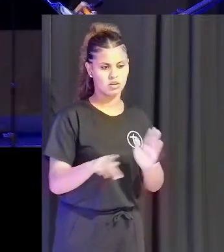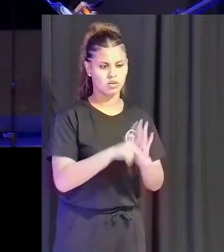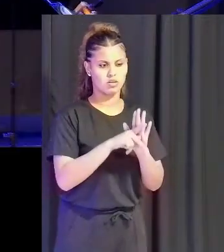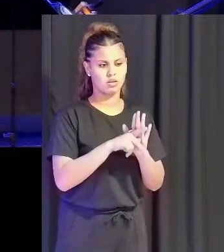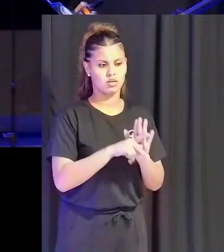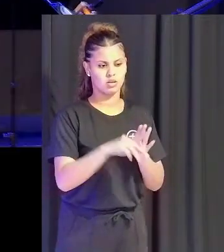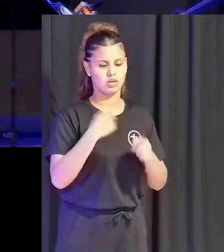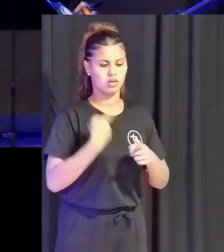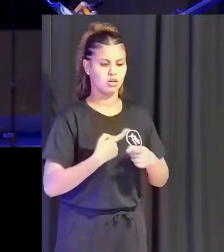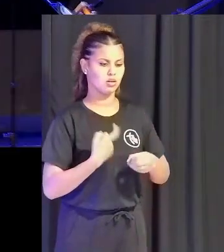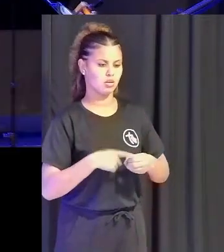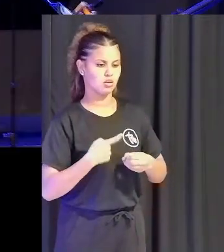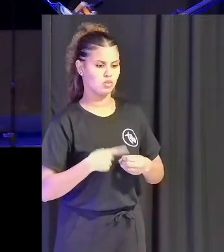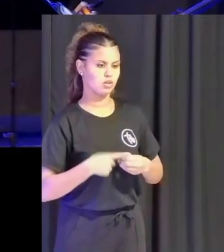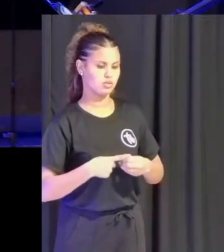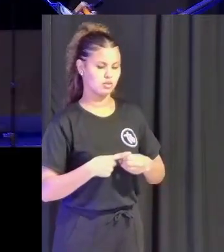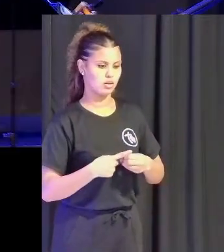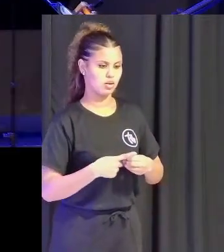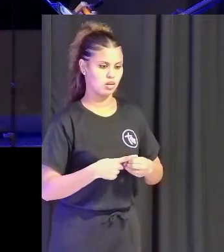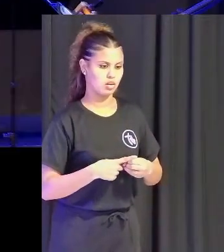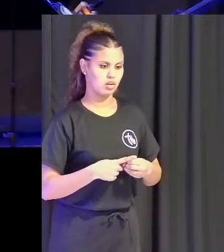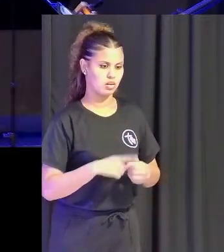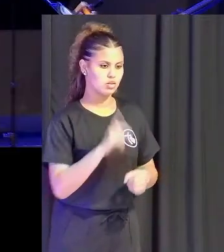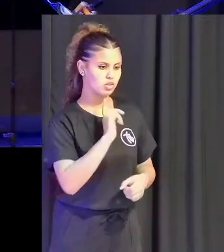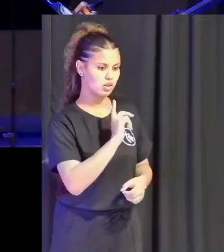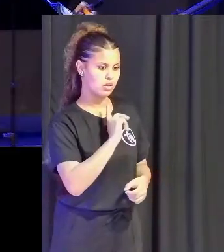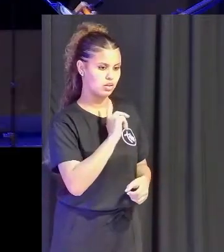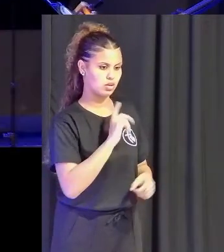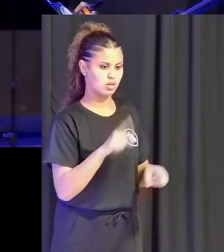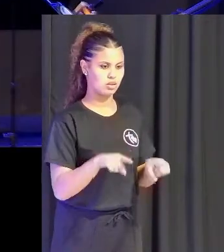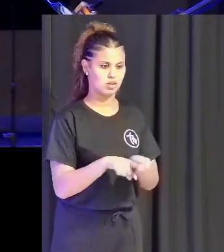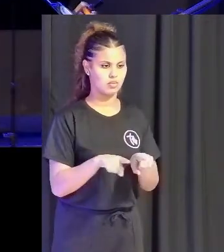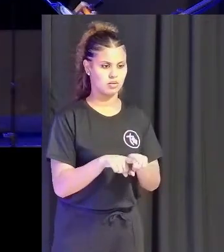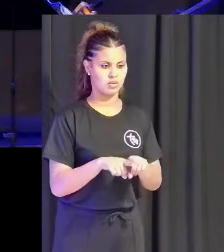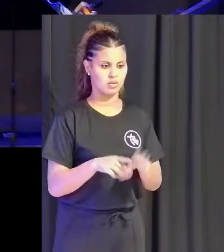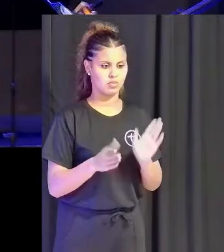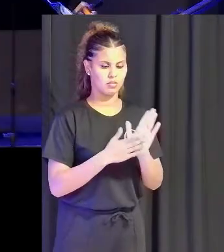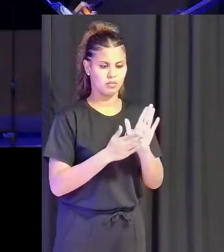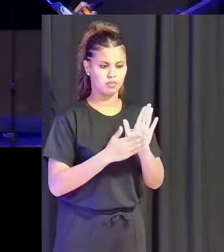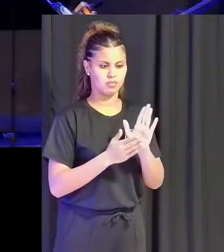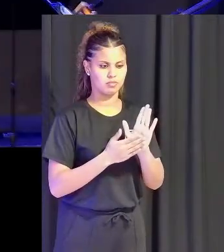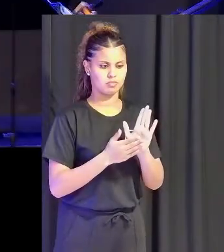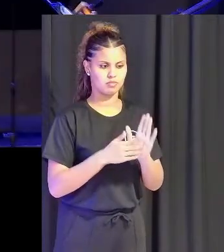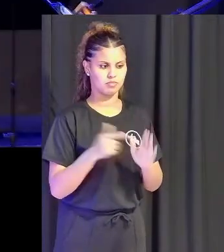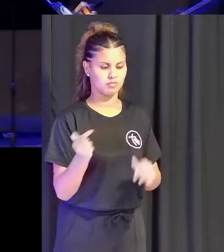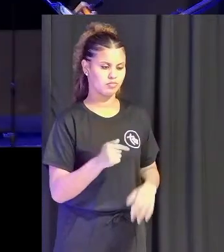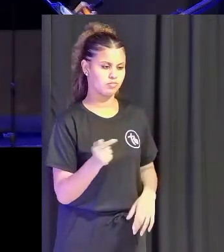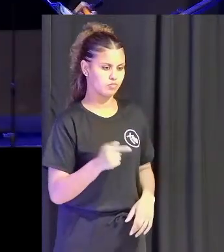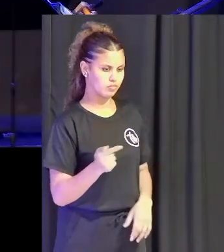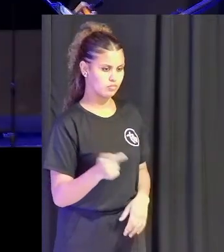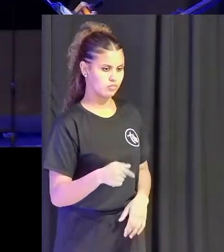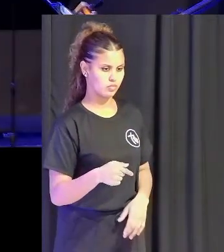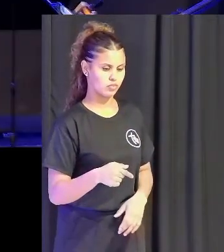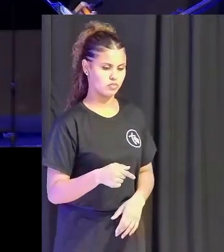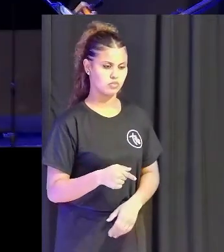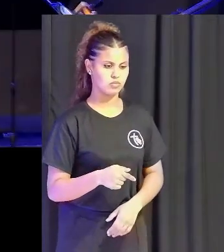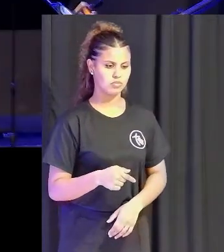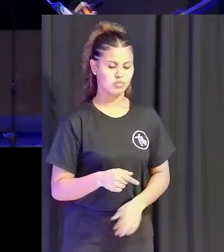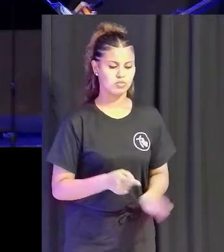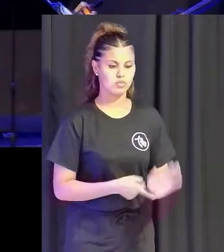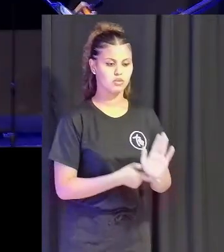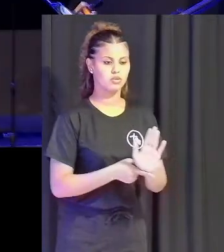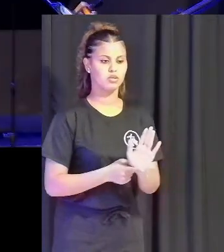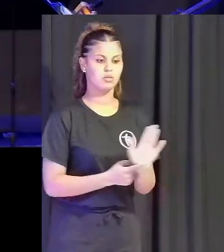Virada, e ter organizações missionárias como a Mensageiras de Rei e Embaixadores do Rei. Isso demonstra que nossa igreja tem essa